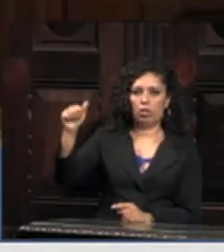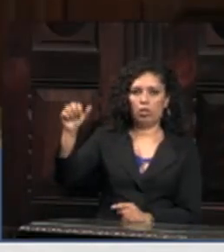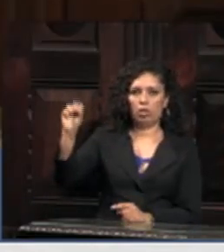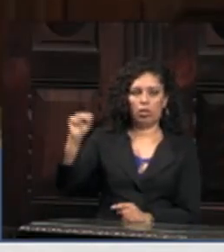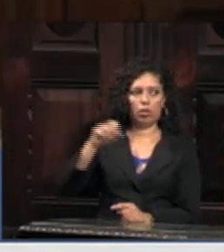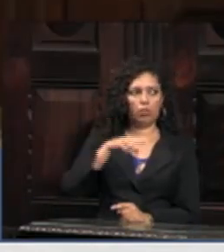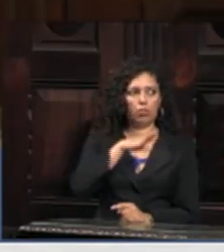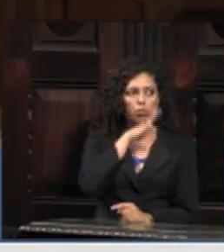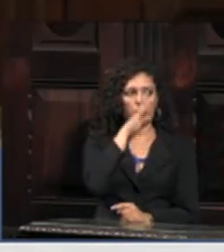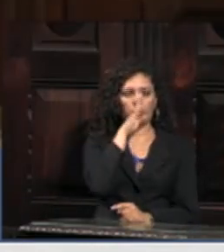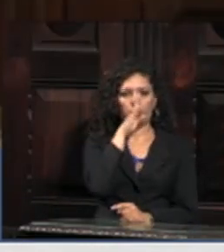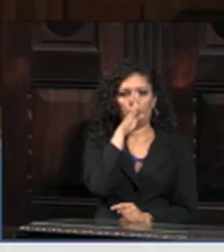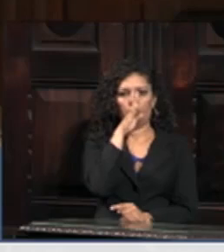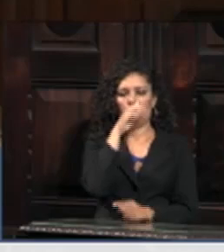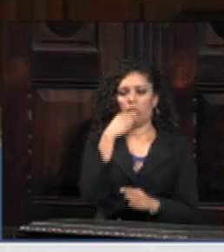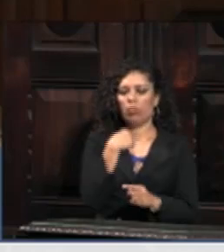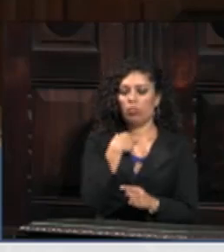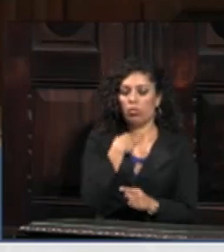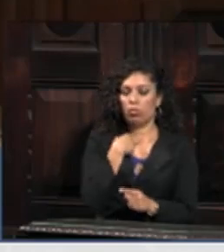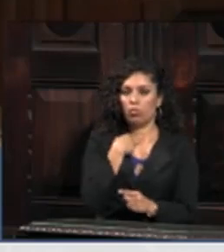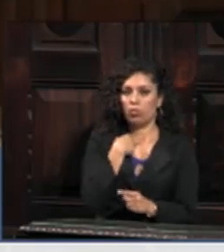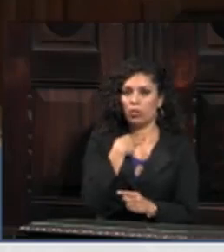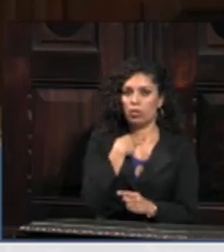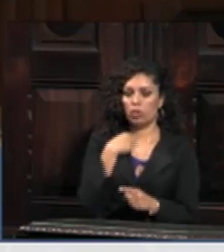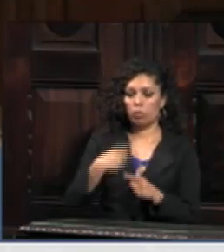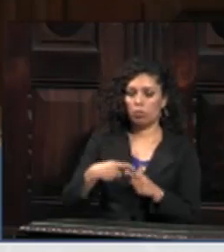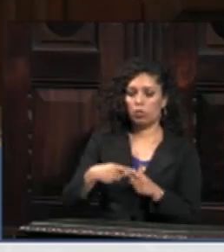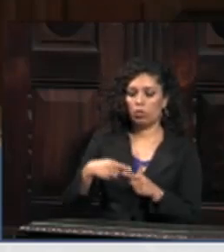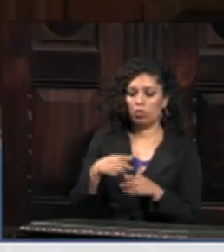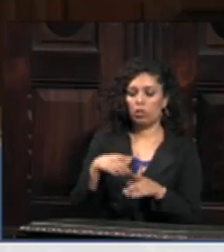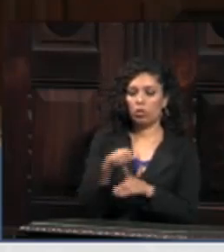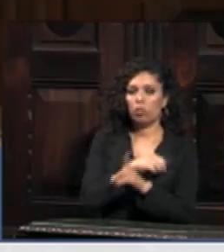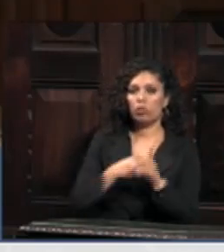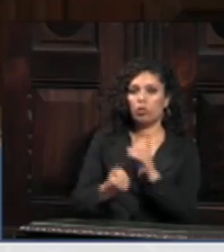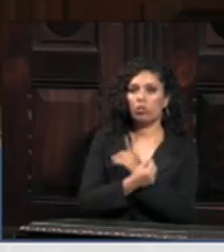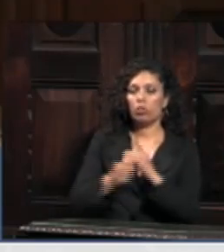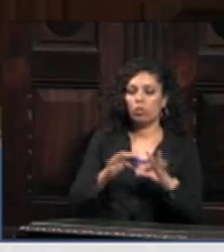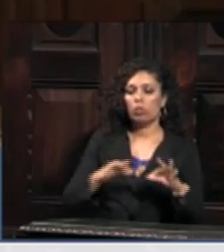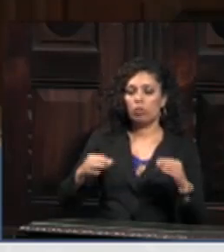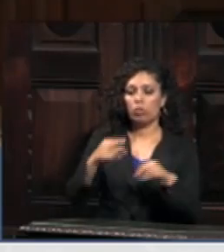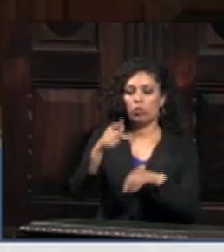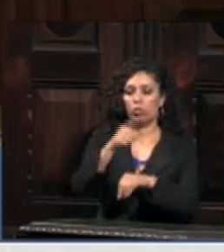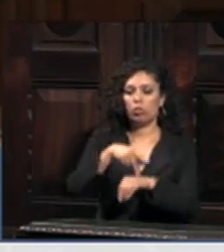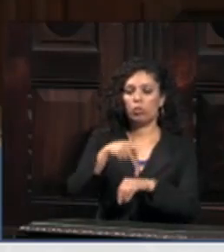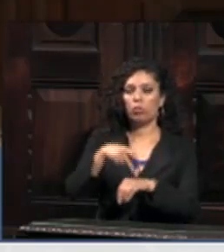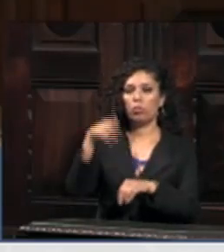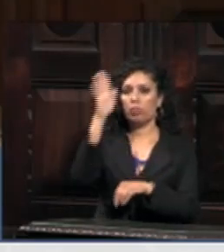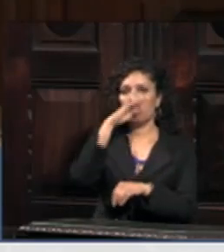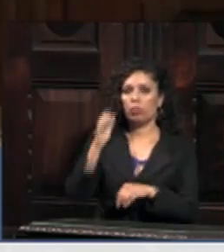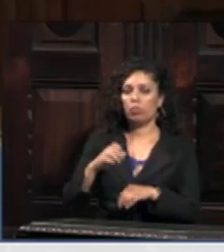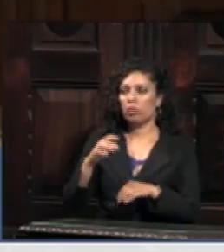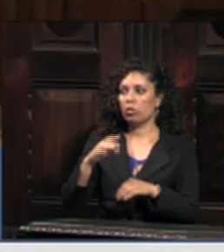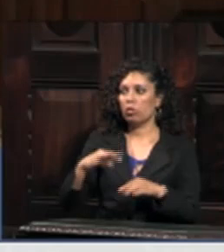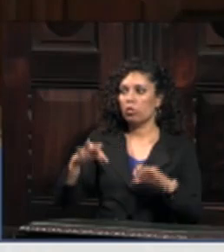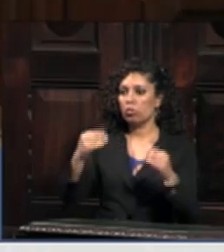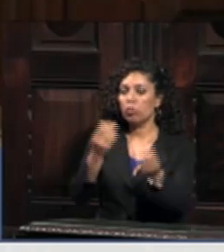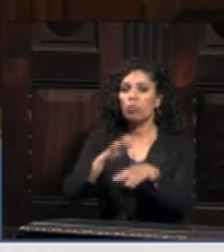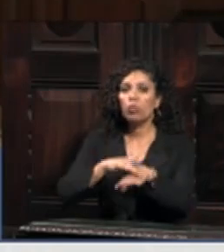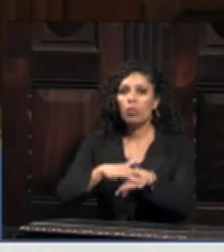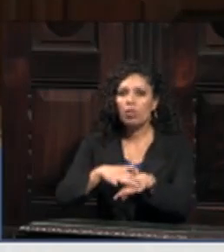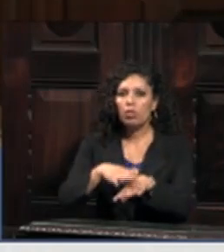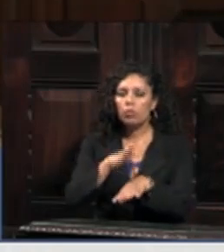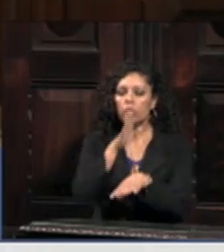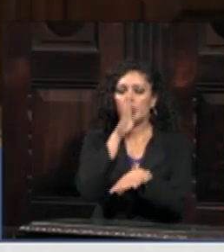da doença que atravessa o povo brasileiro com a cegueira e com a surdez. Nós, do